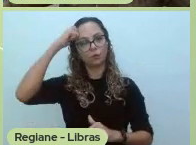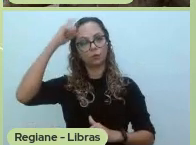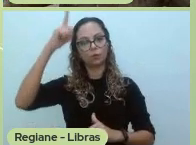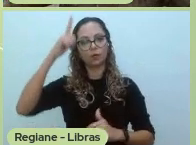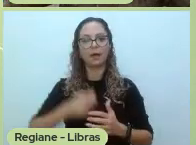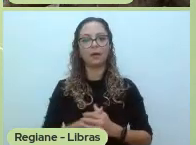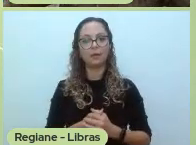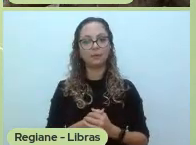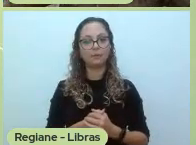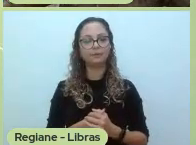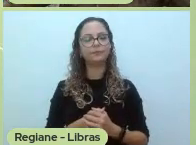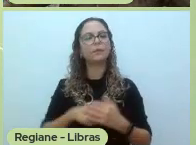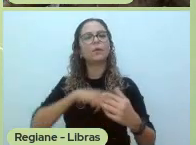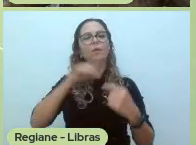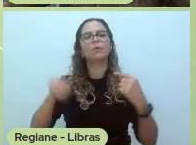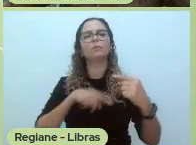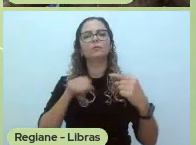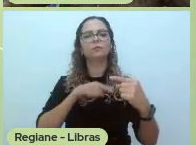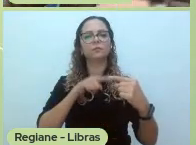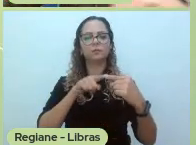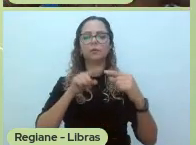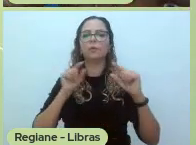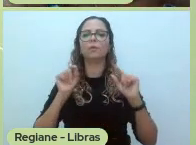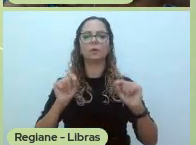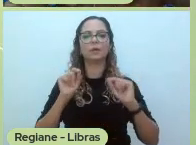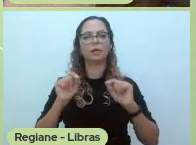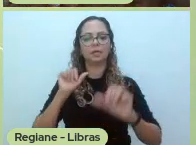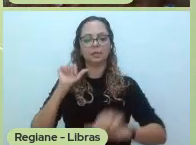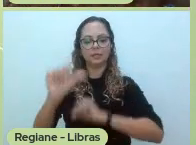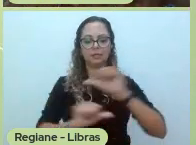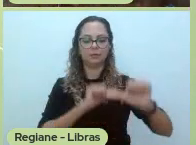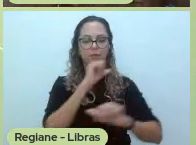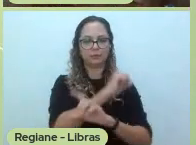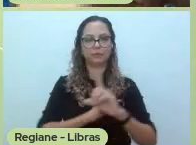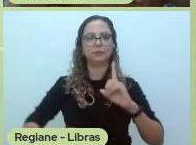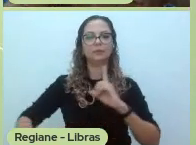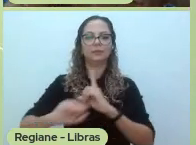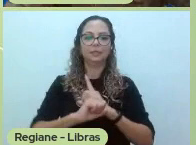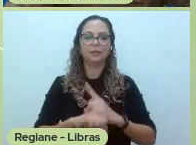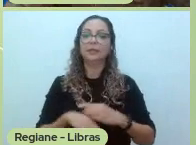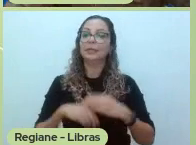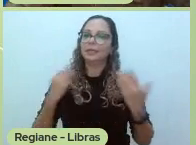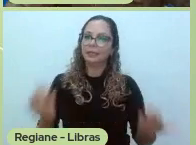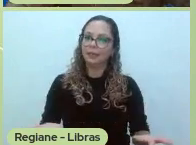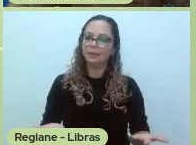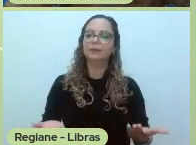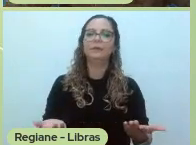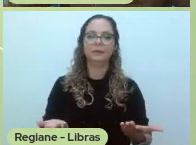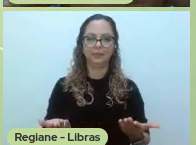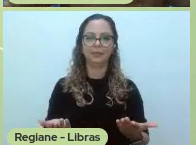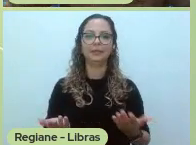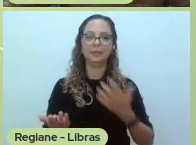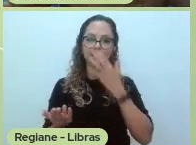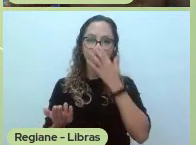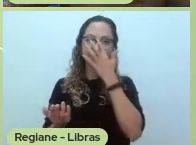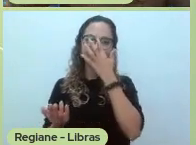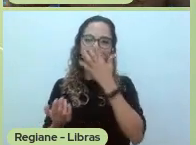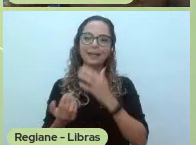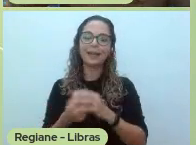o objetivo de promover a transformação social. Então, a gente